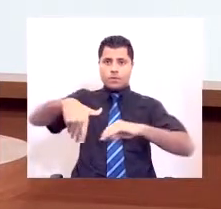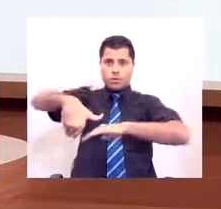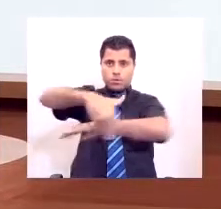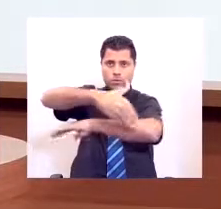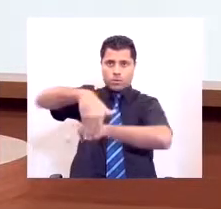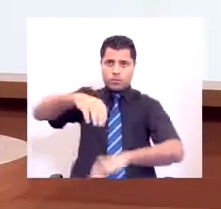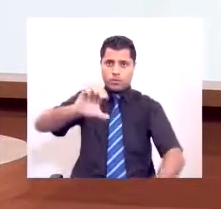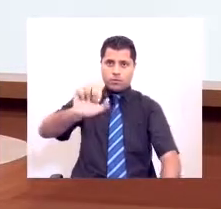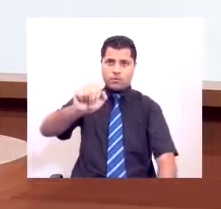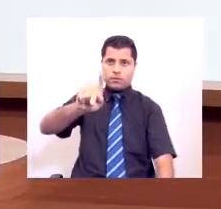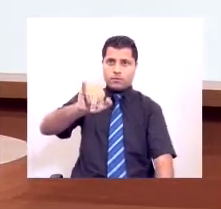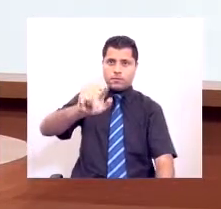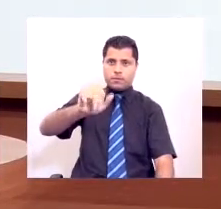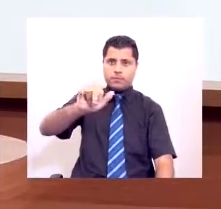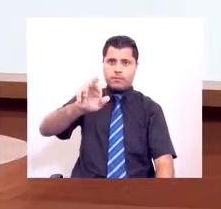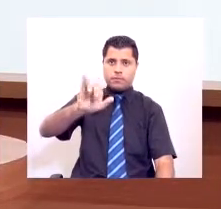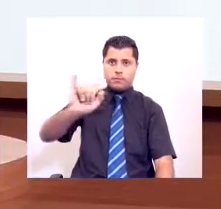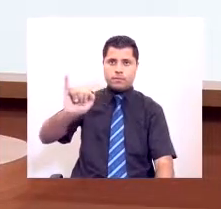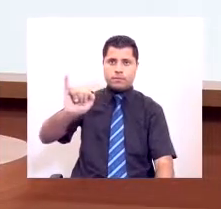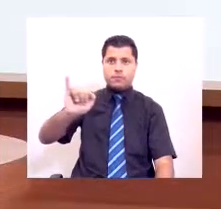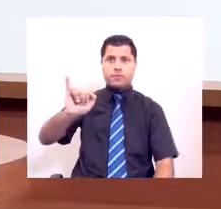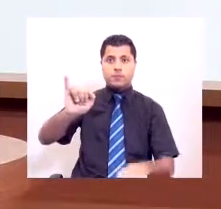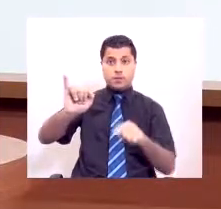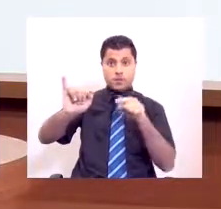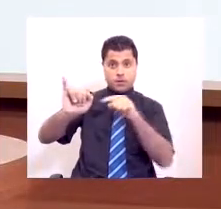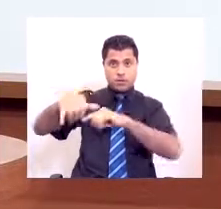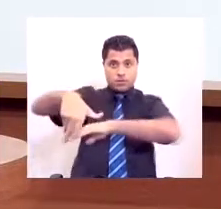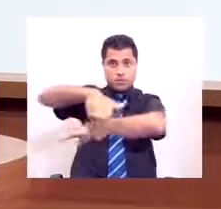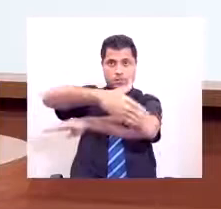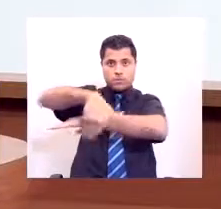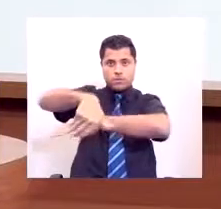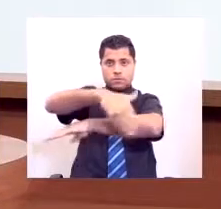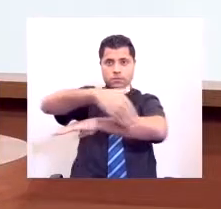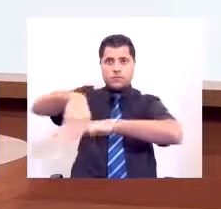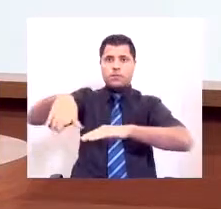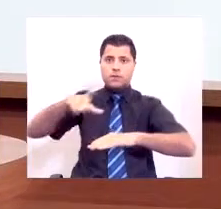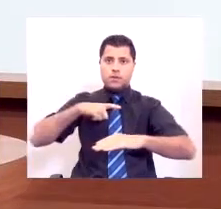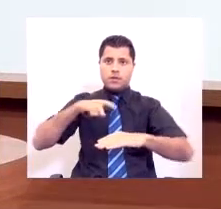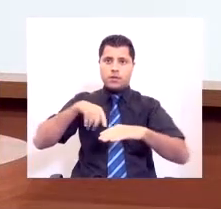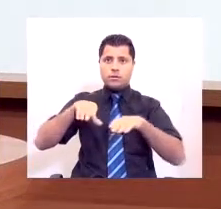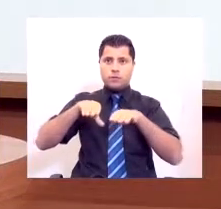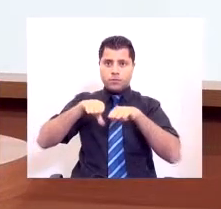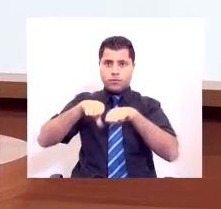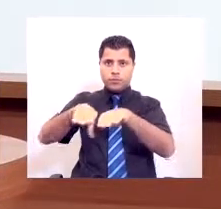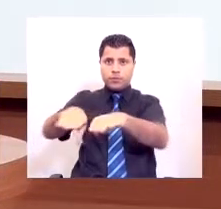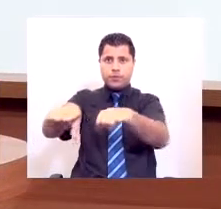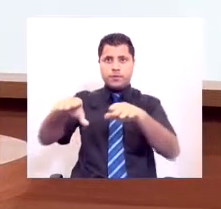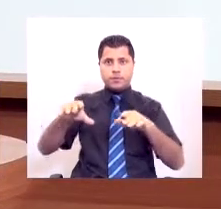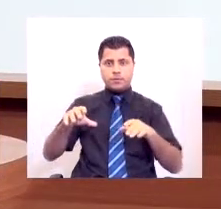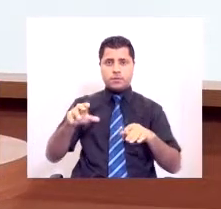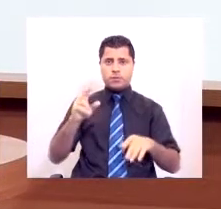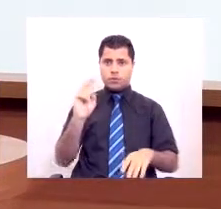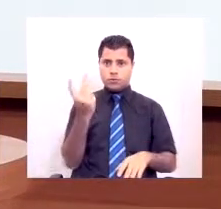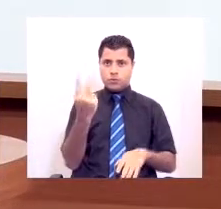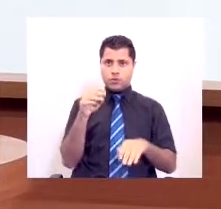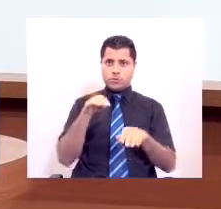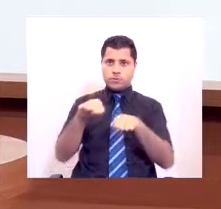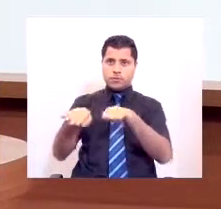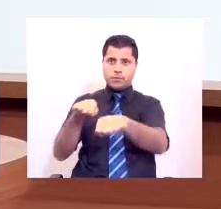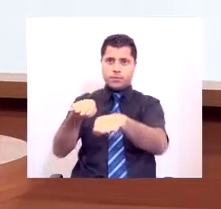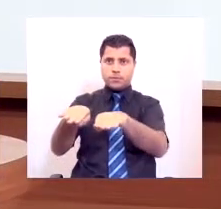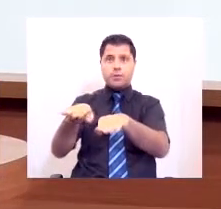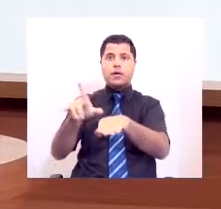Capivari, rua essa hoje, que é mão dupla, que essa rua se transforme em